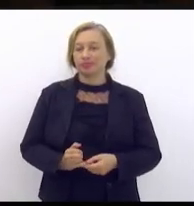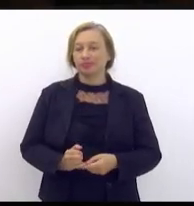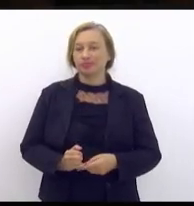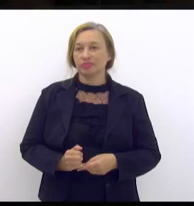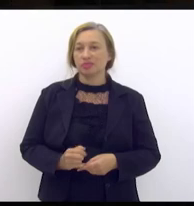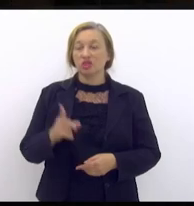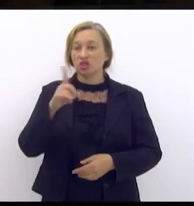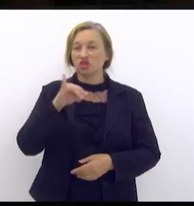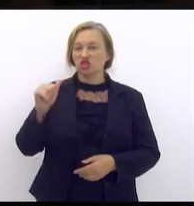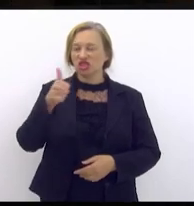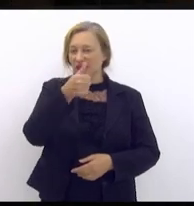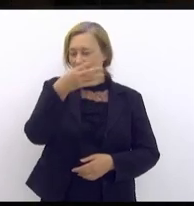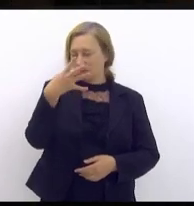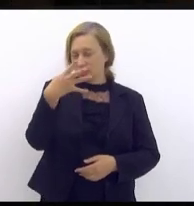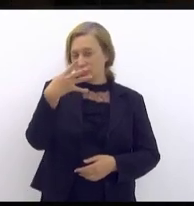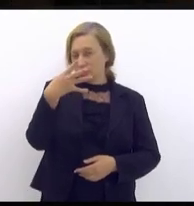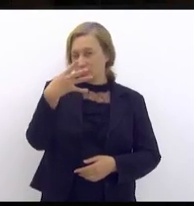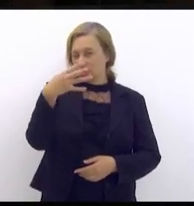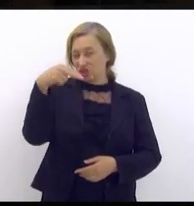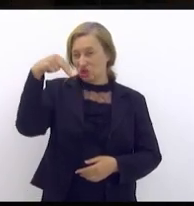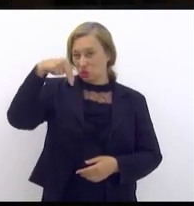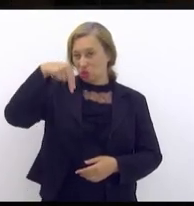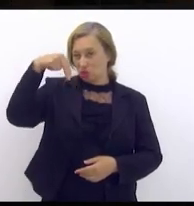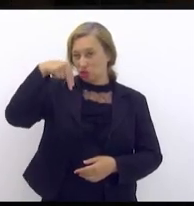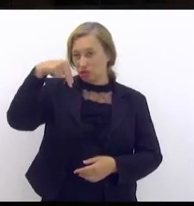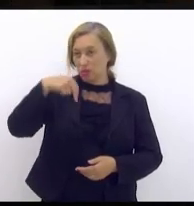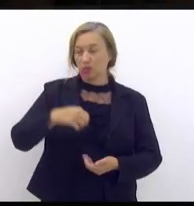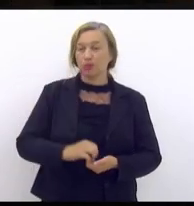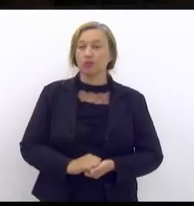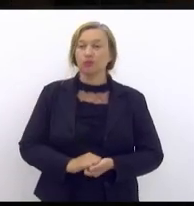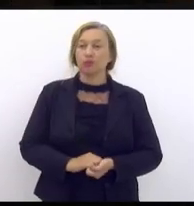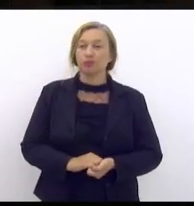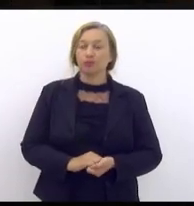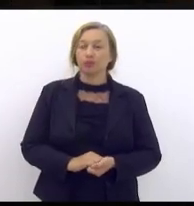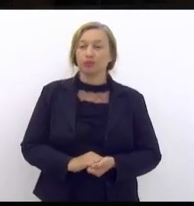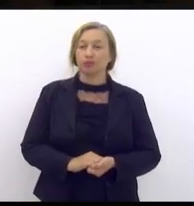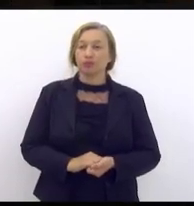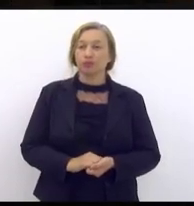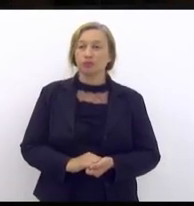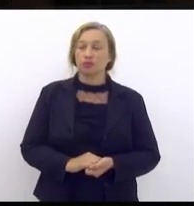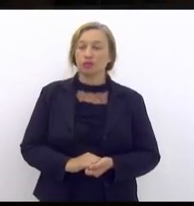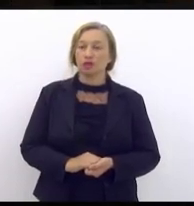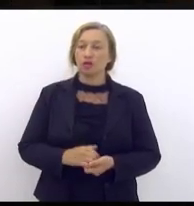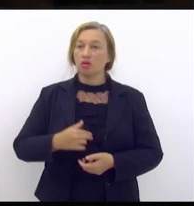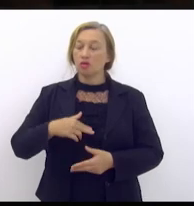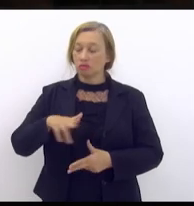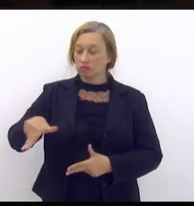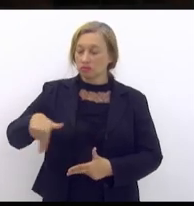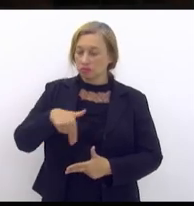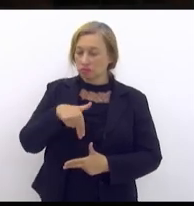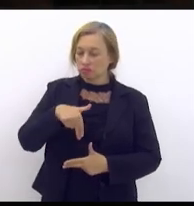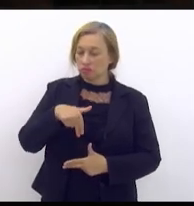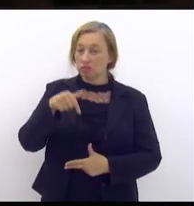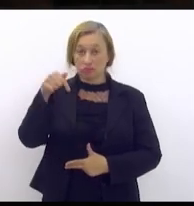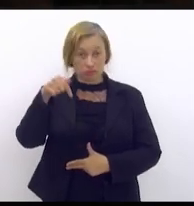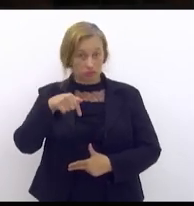No dia 14 de novembro, me pronunciei aqui